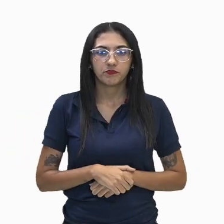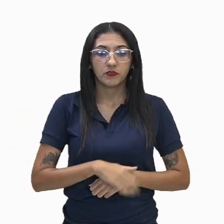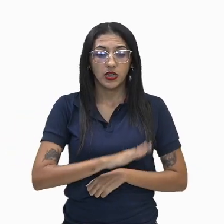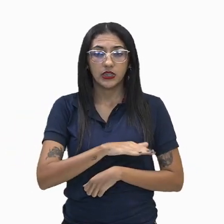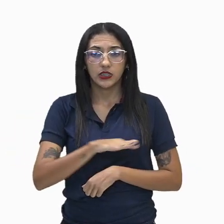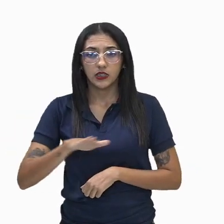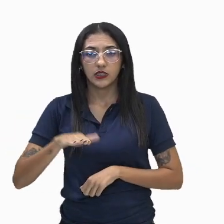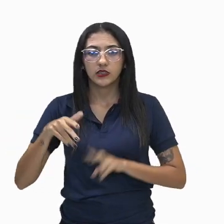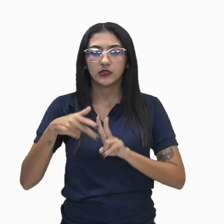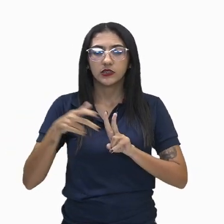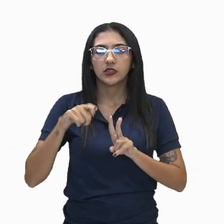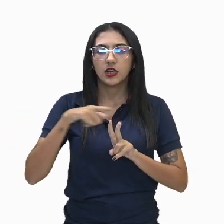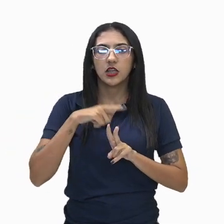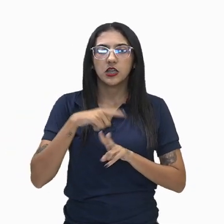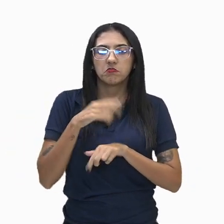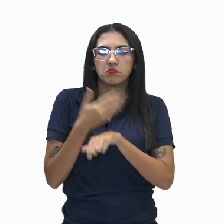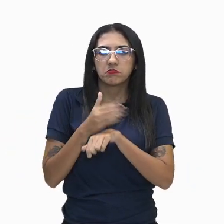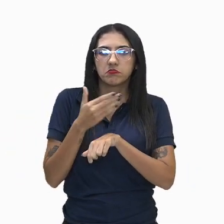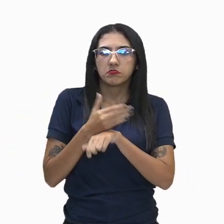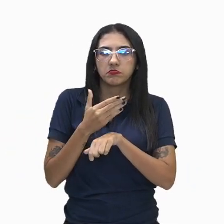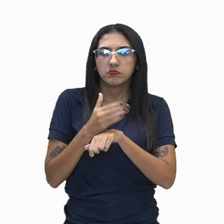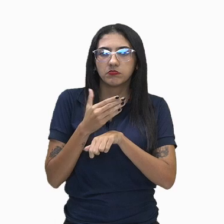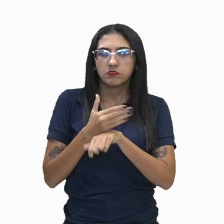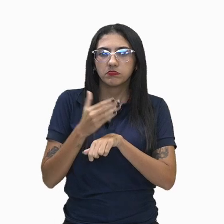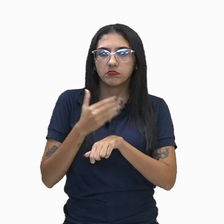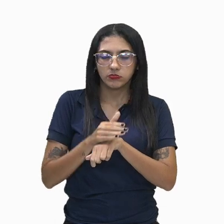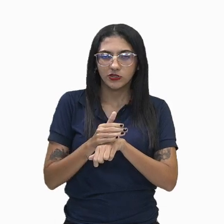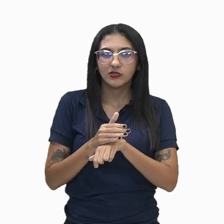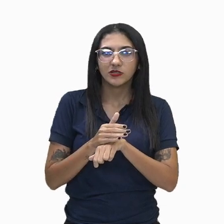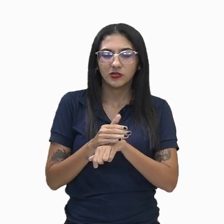preparadas para o ritual por cerca de um mês.